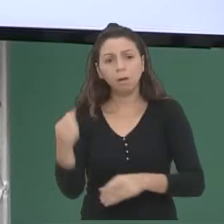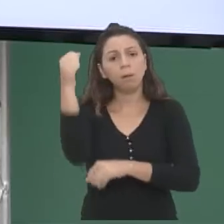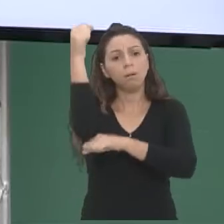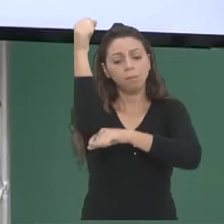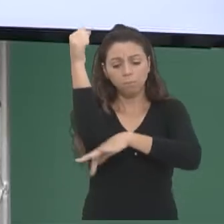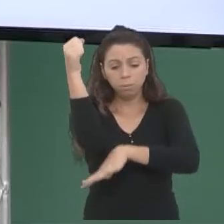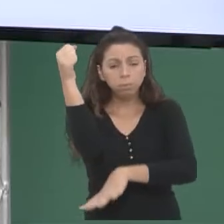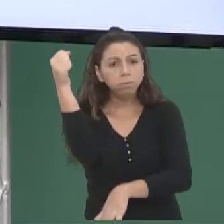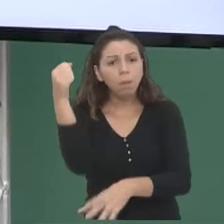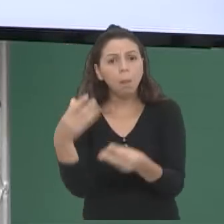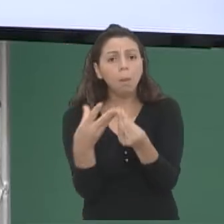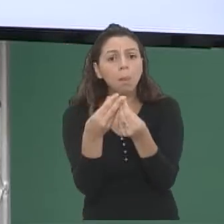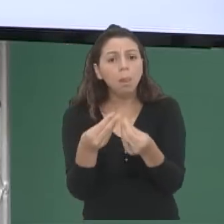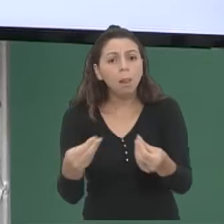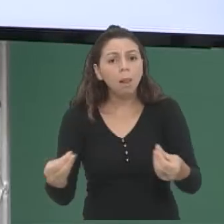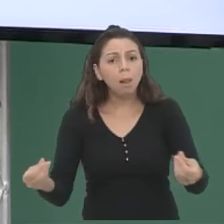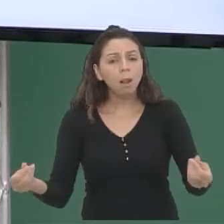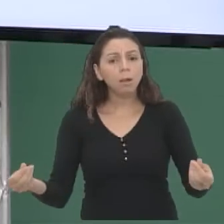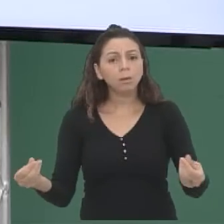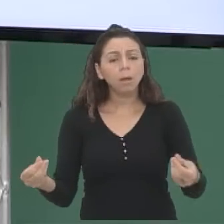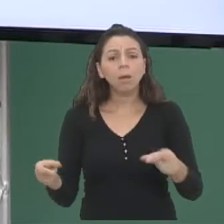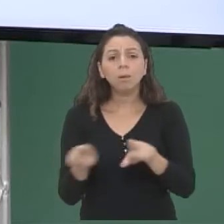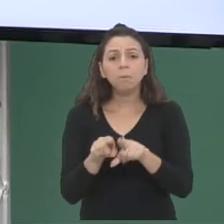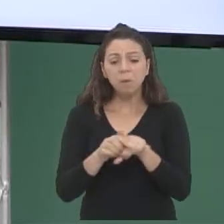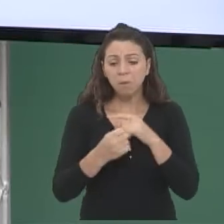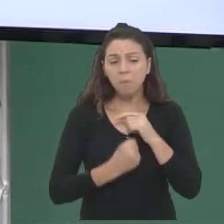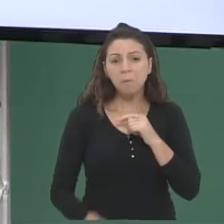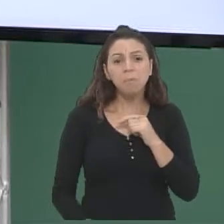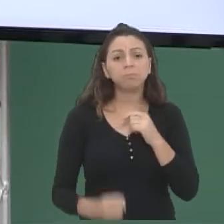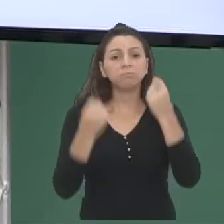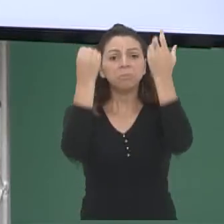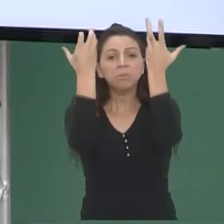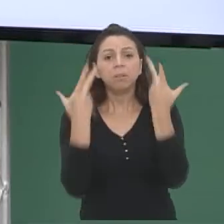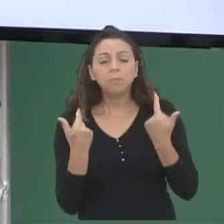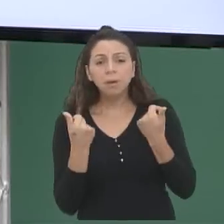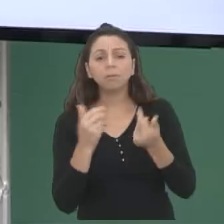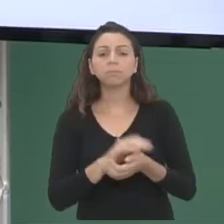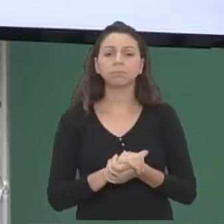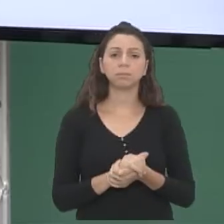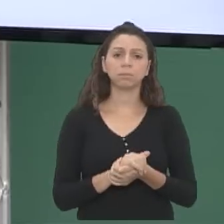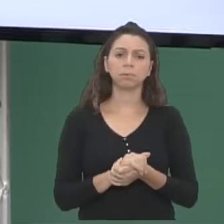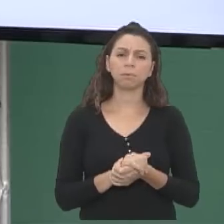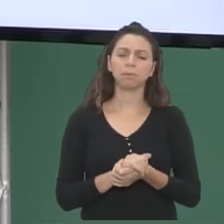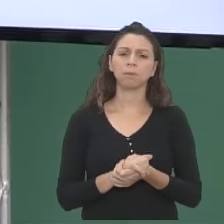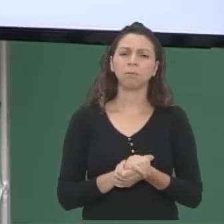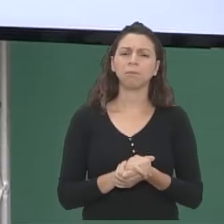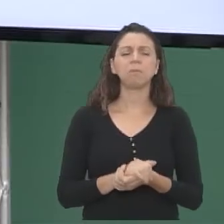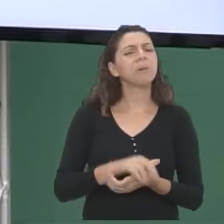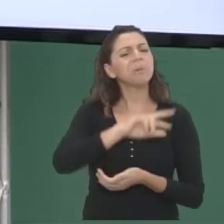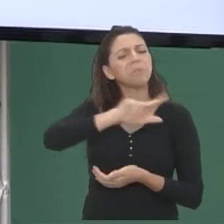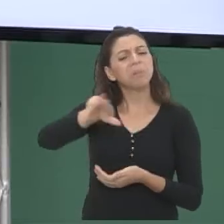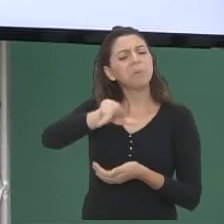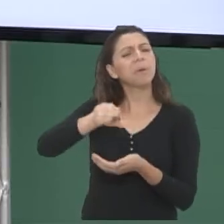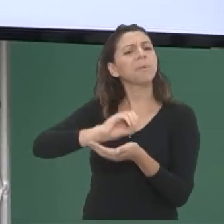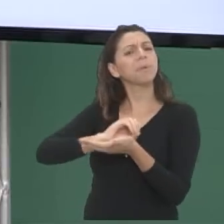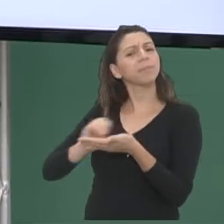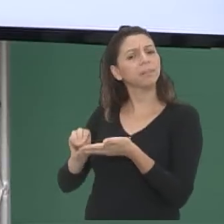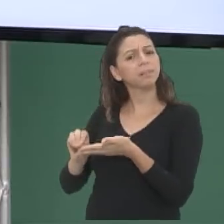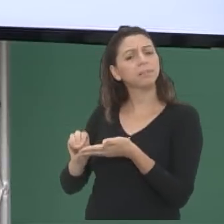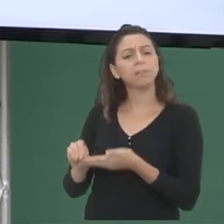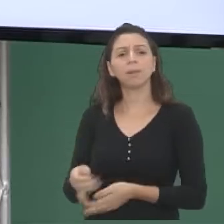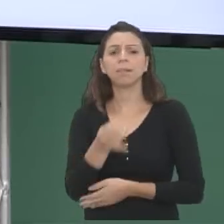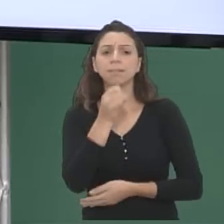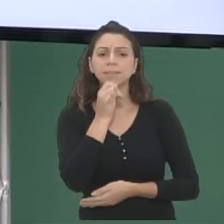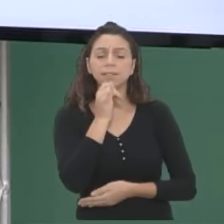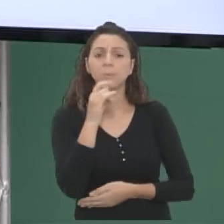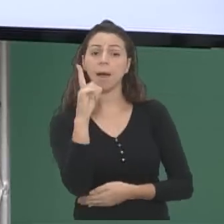as fezes de alguns animais. Esses são exemplos de materiais orgânicos. E os inorgânicos, Fabiano? São exemplos: